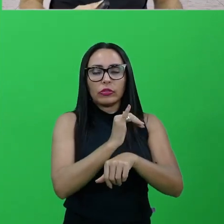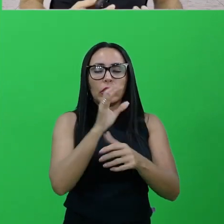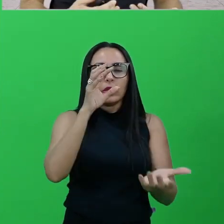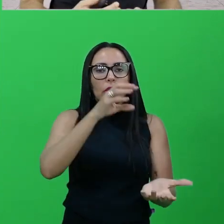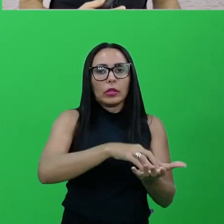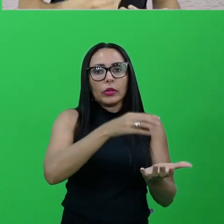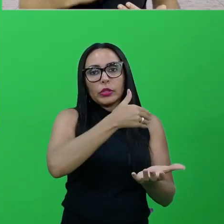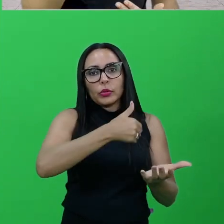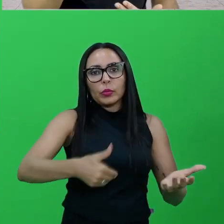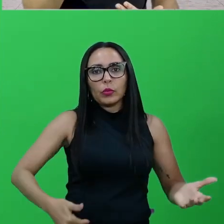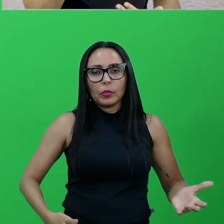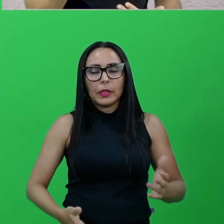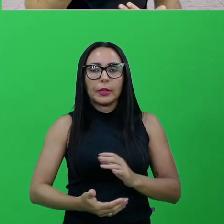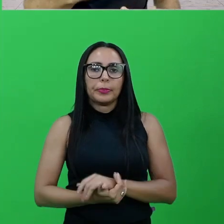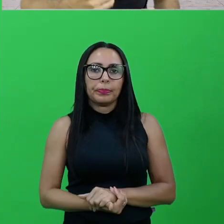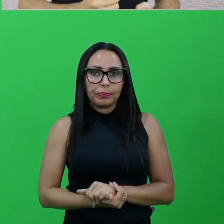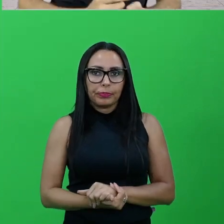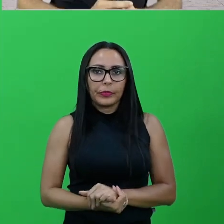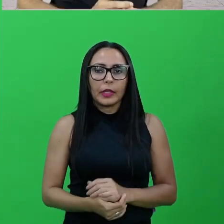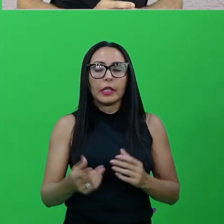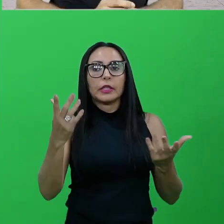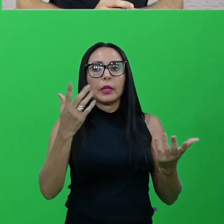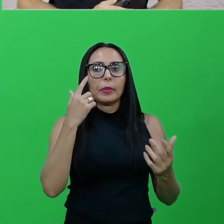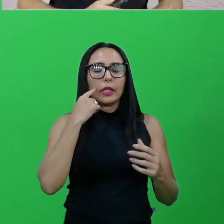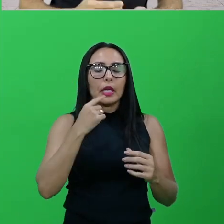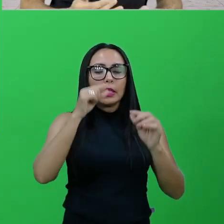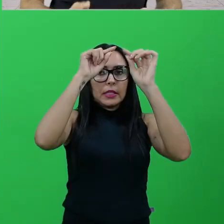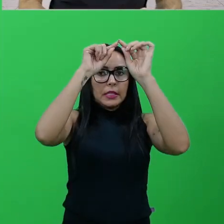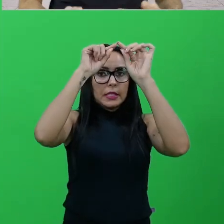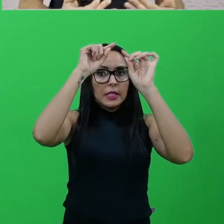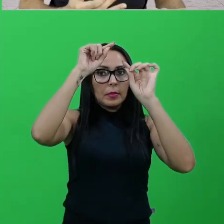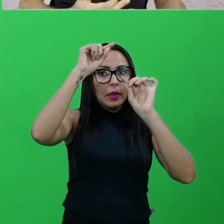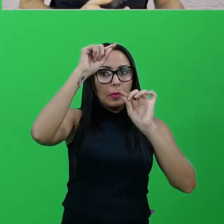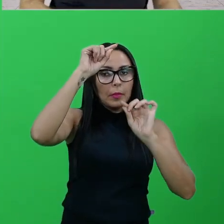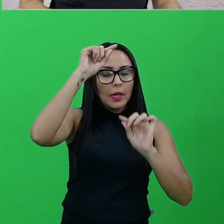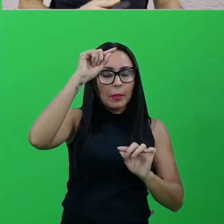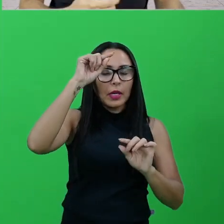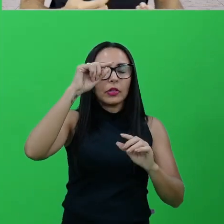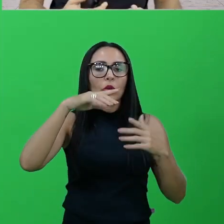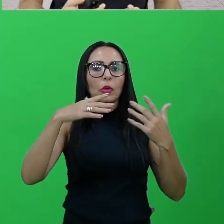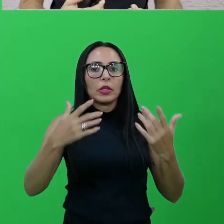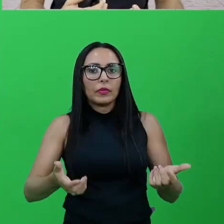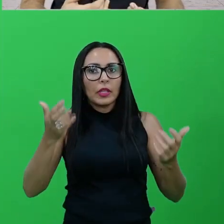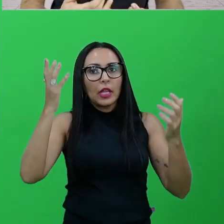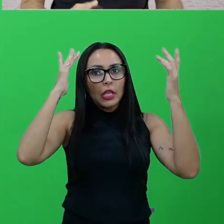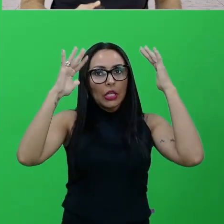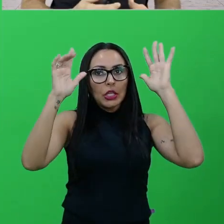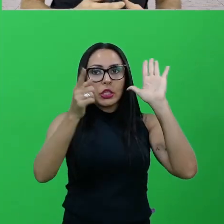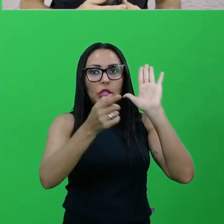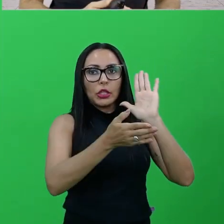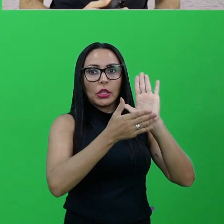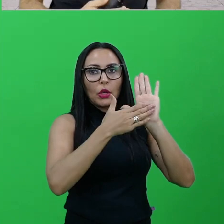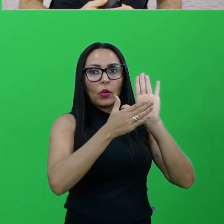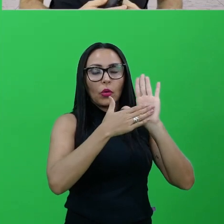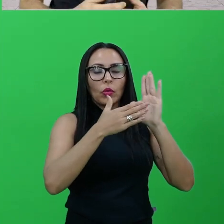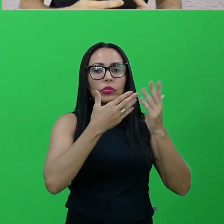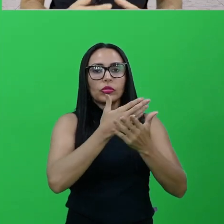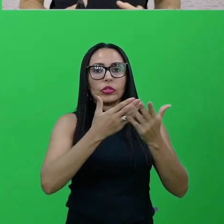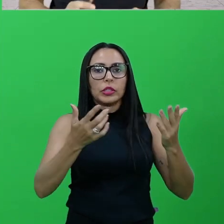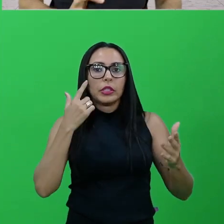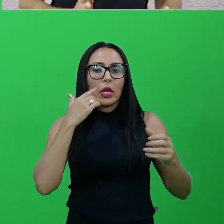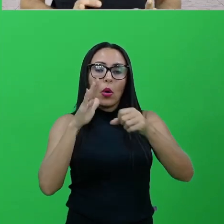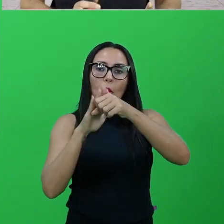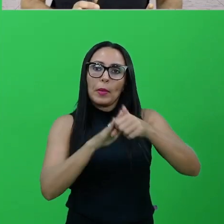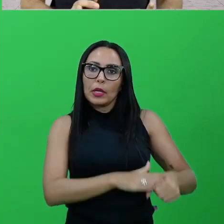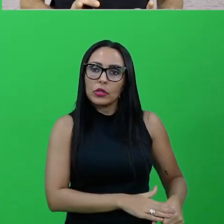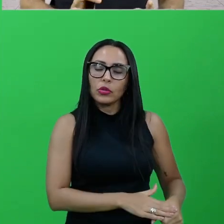que requerem decisões que venham de cima para baixo. Pode ser baseada em ideologia, em resposta a eventos críticos ou pressões. Então,